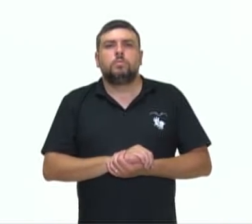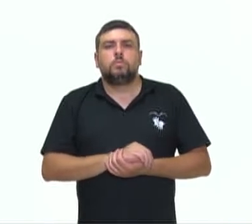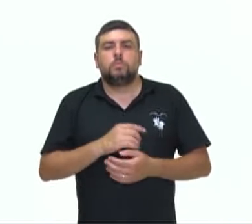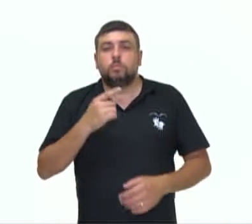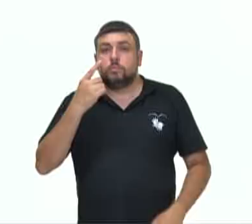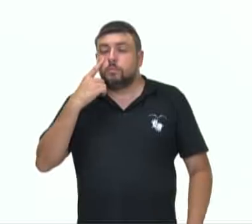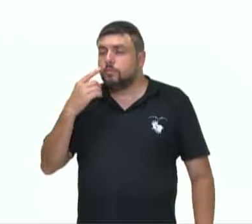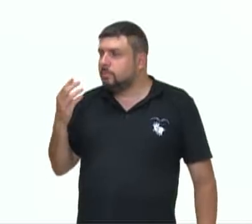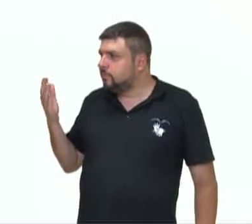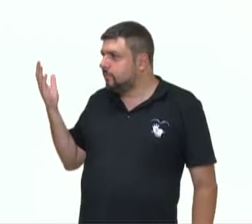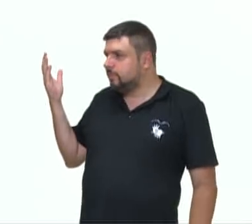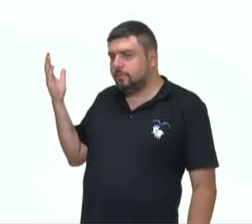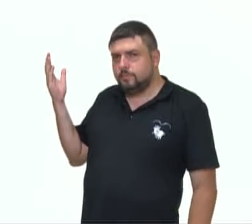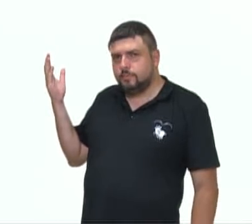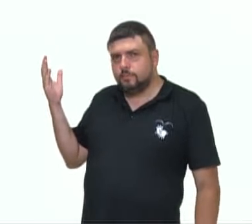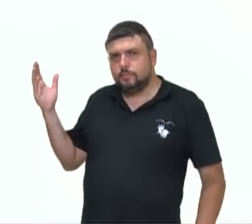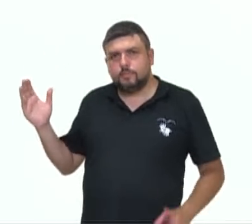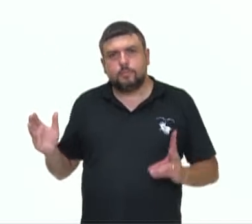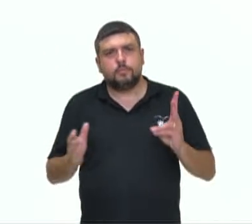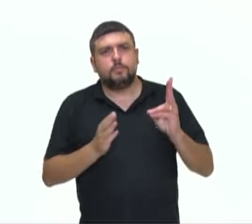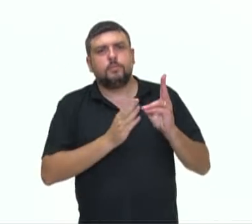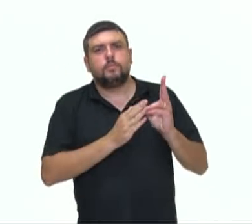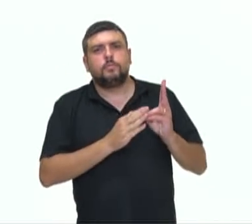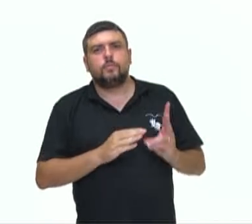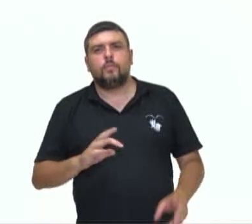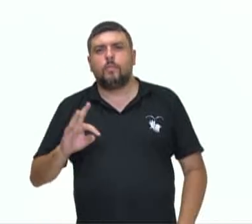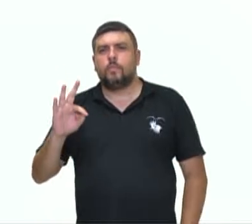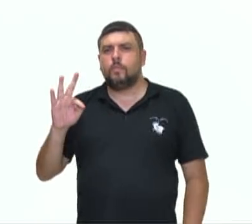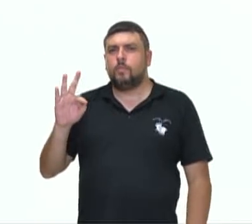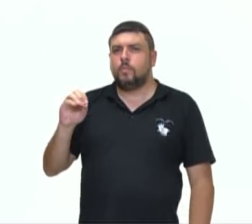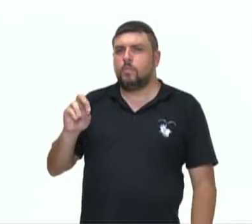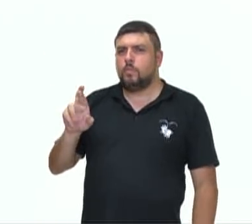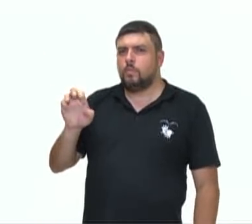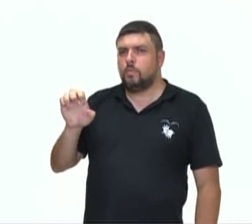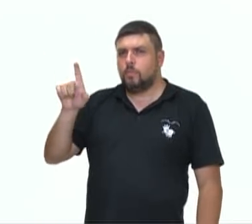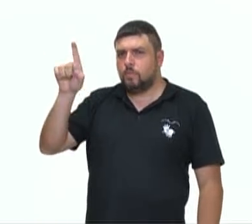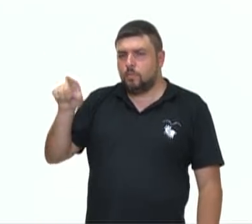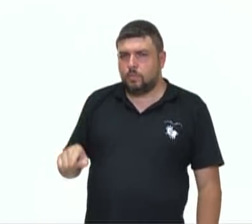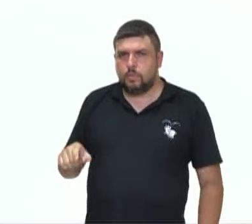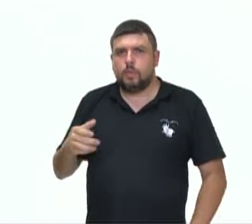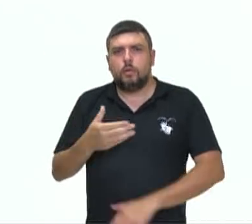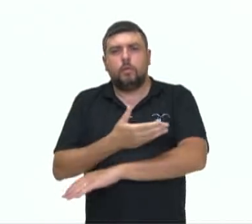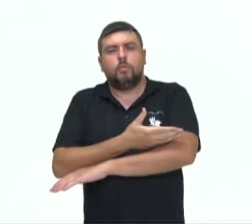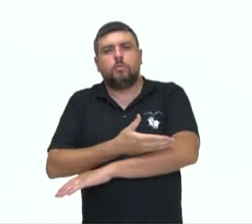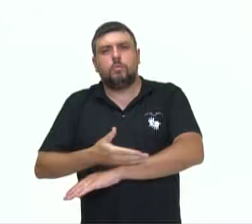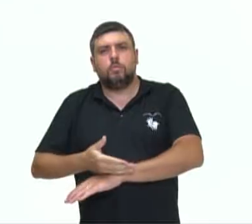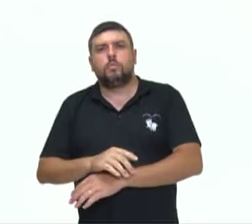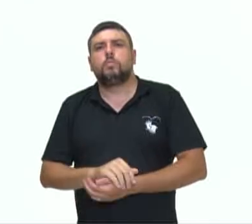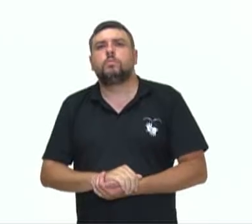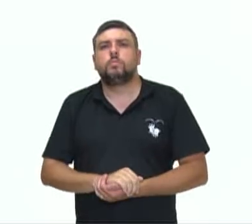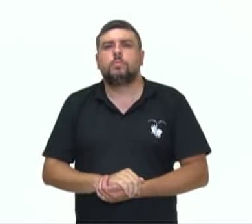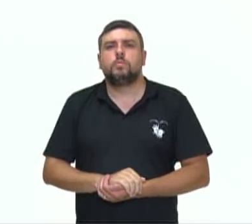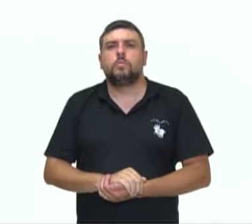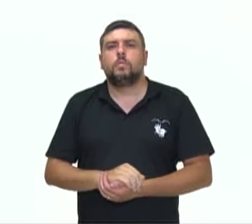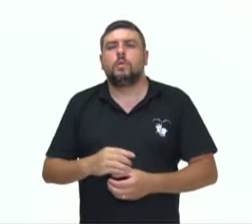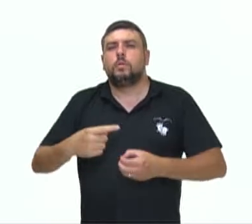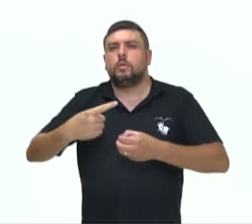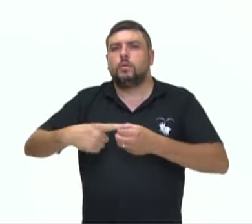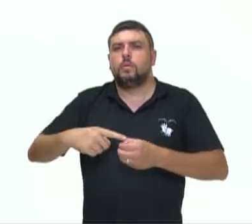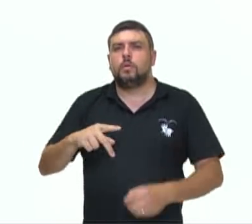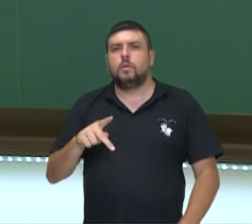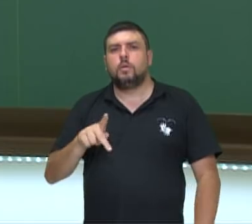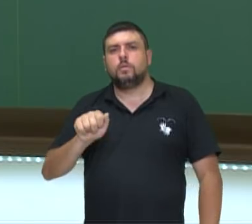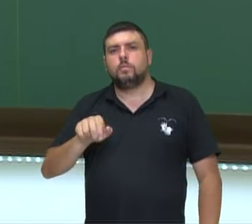indígena chamado de toré, realizado por povos indígenas. Essa foto é de Pancaruru, em Pernambuco,